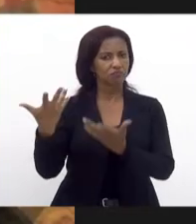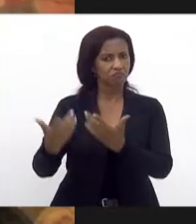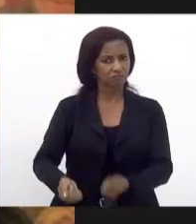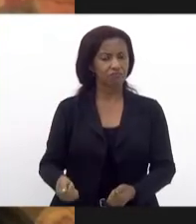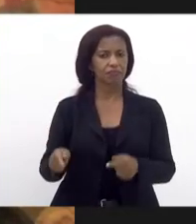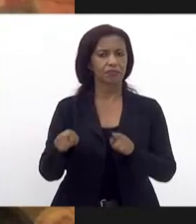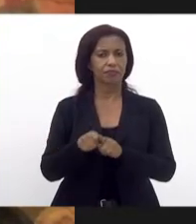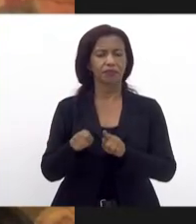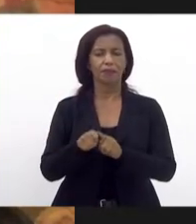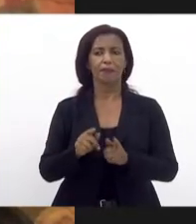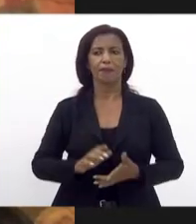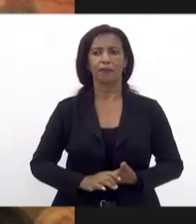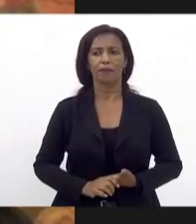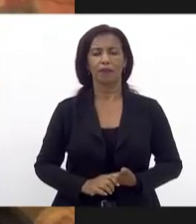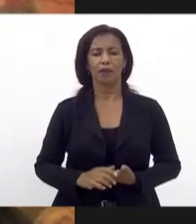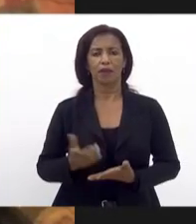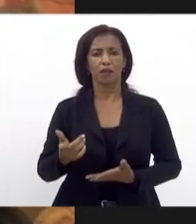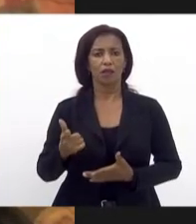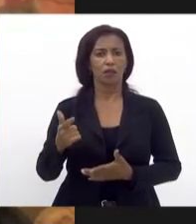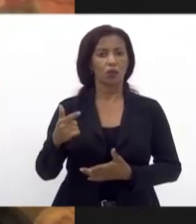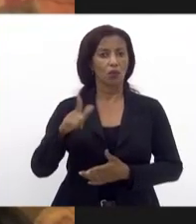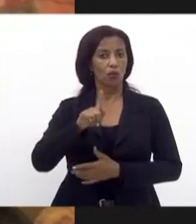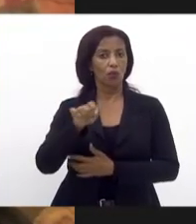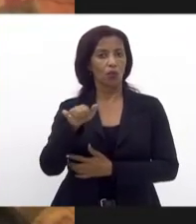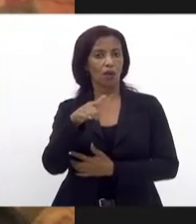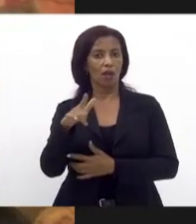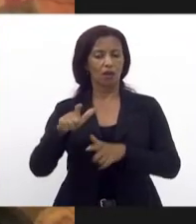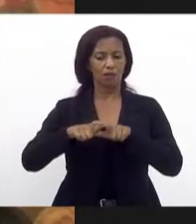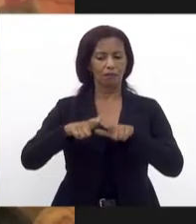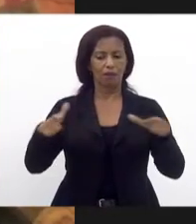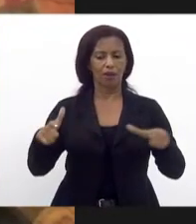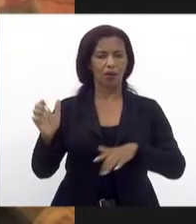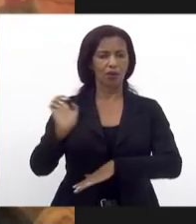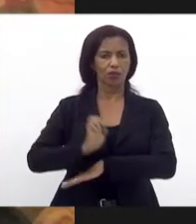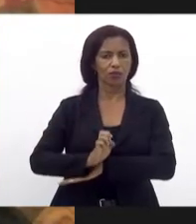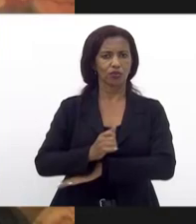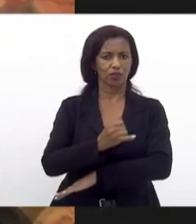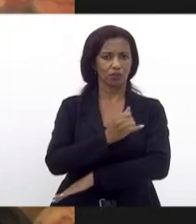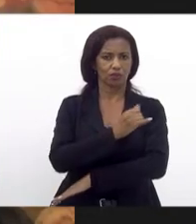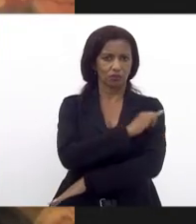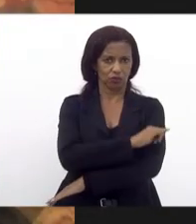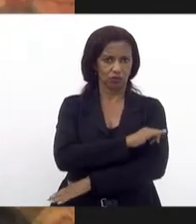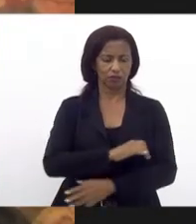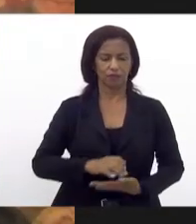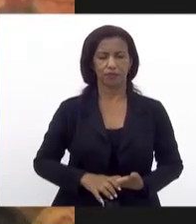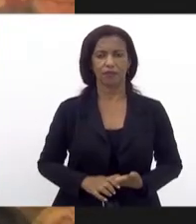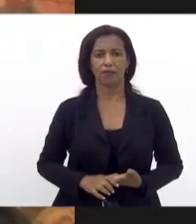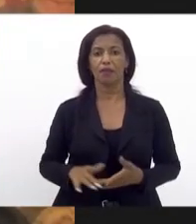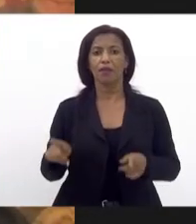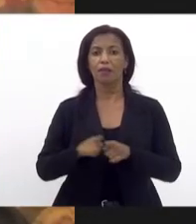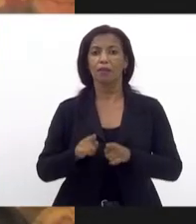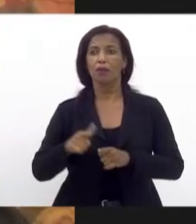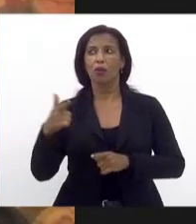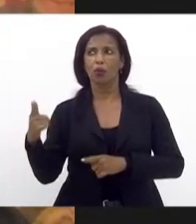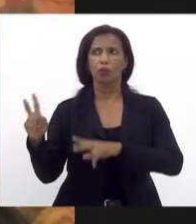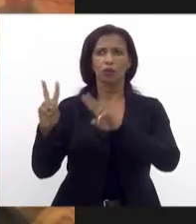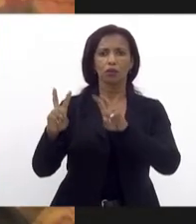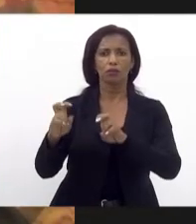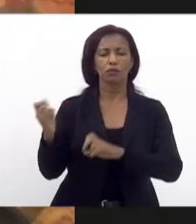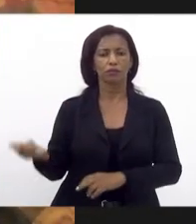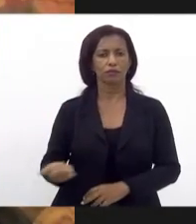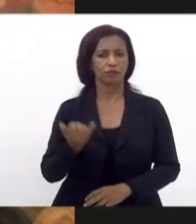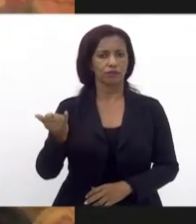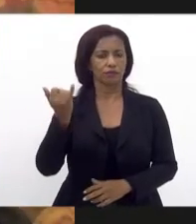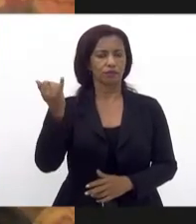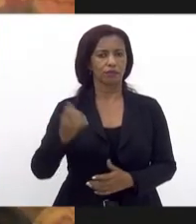consideração que o mercado Galeão é mais amplo do que o estado do Rio. Outra coisa aí que eu acho